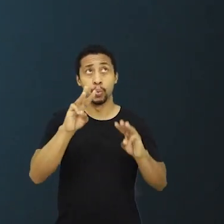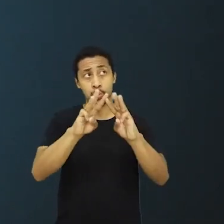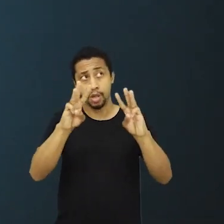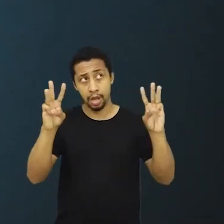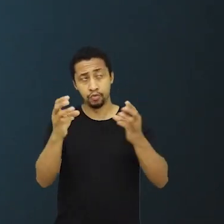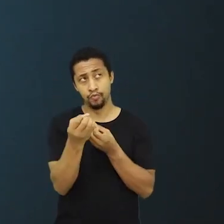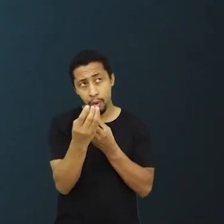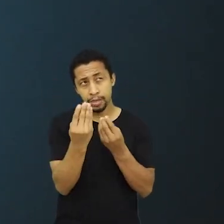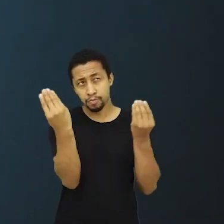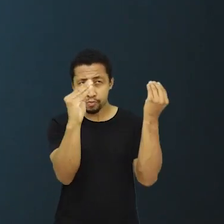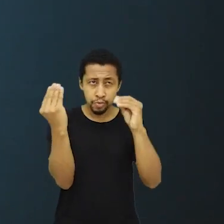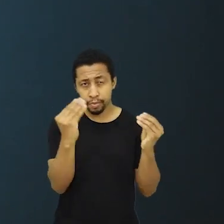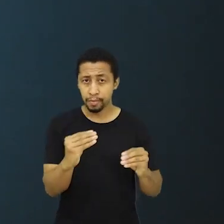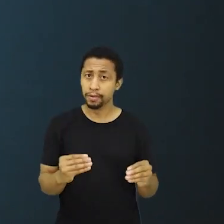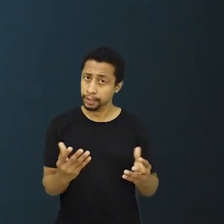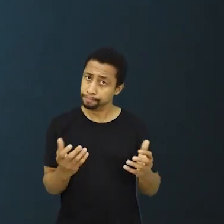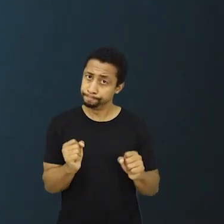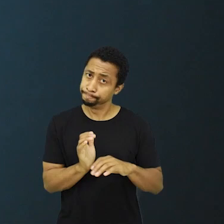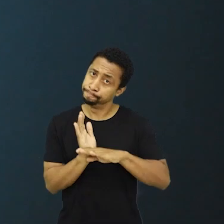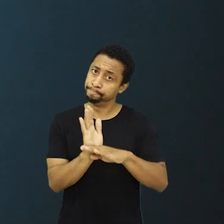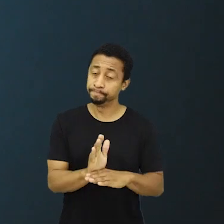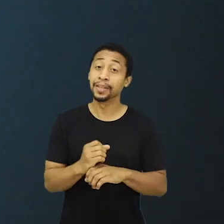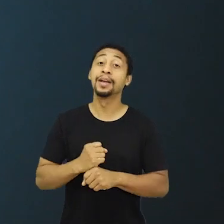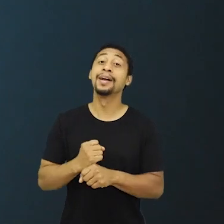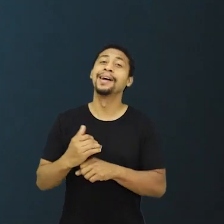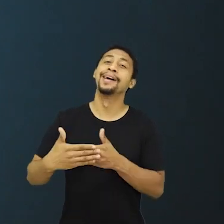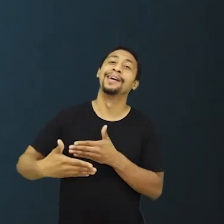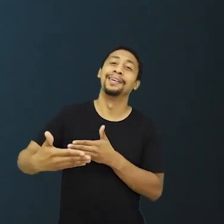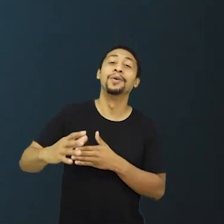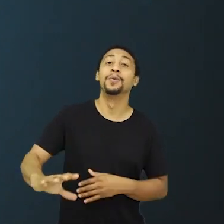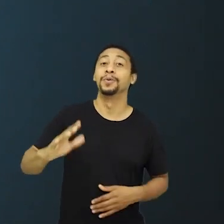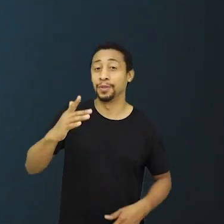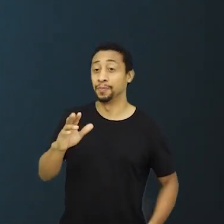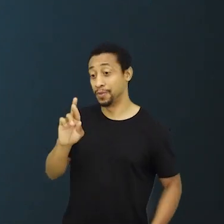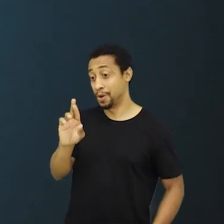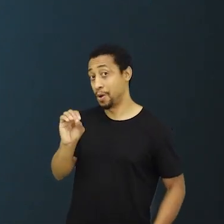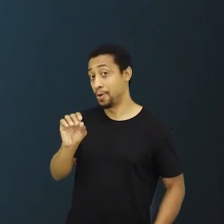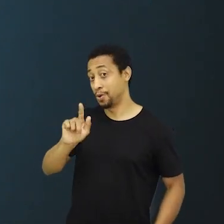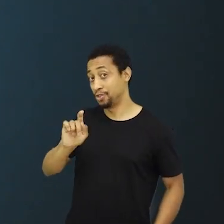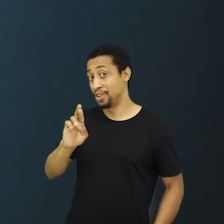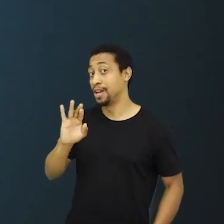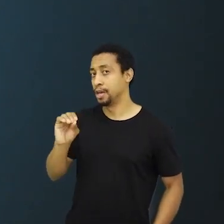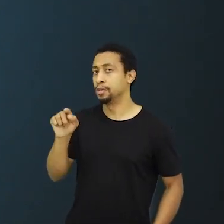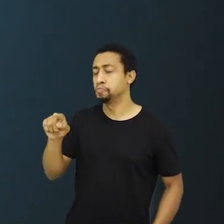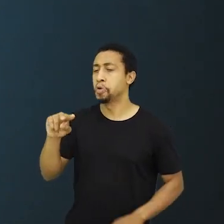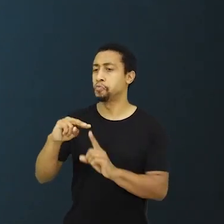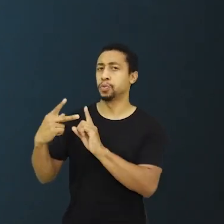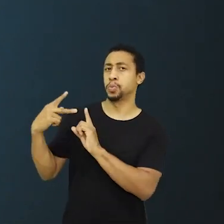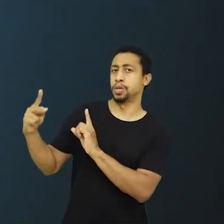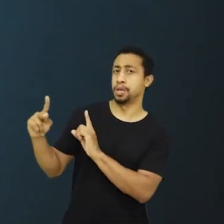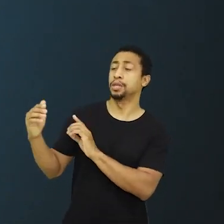isso, né. E aí, passados tantos anos, também tinha um pouco da visão do Rogério, que estava chegando, mas ele ainda estava